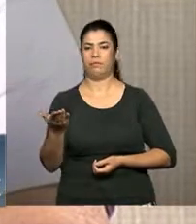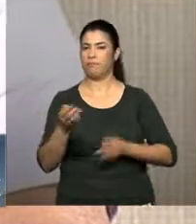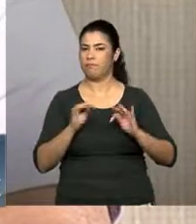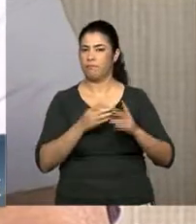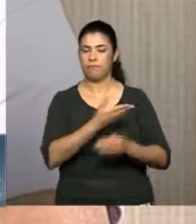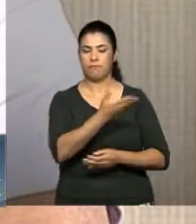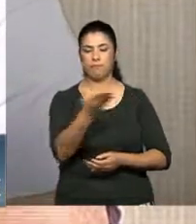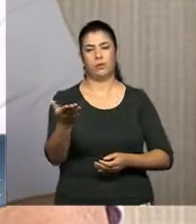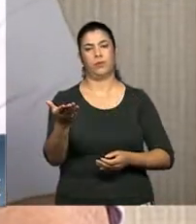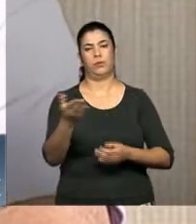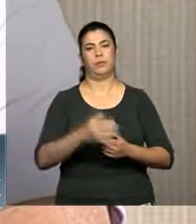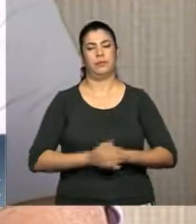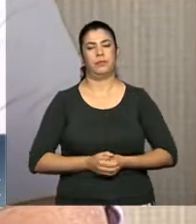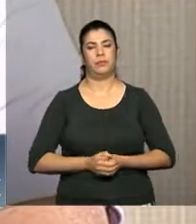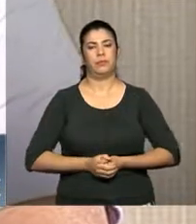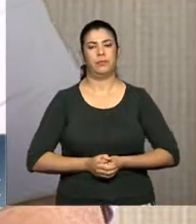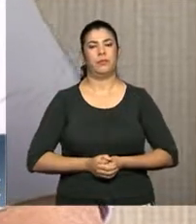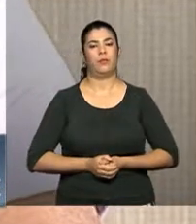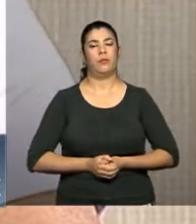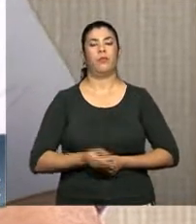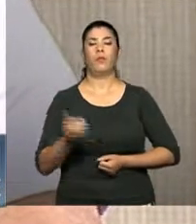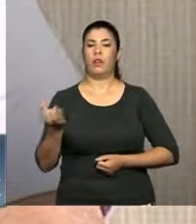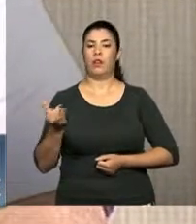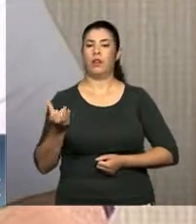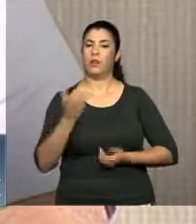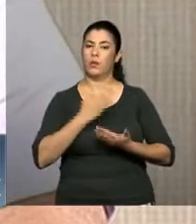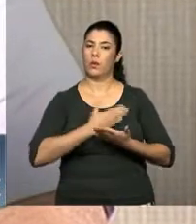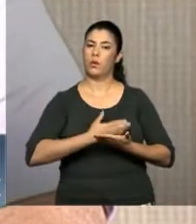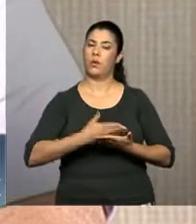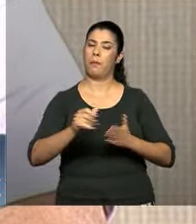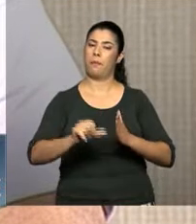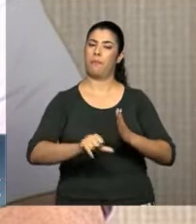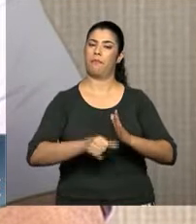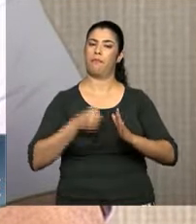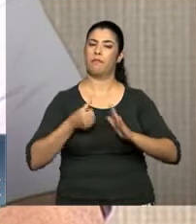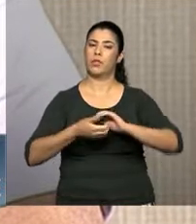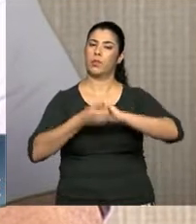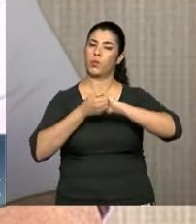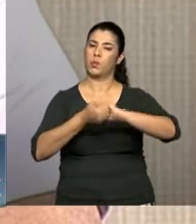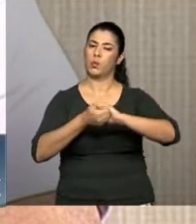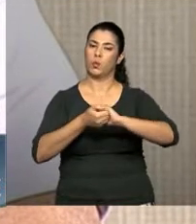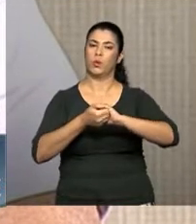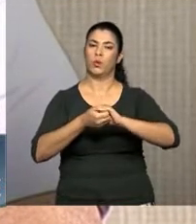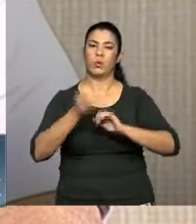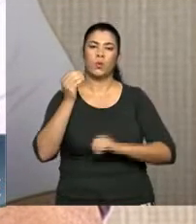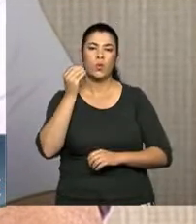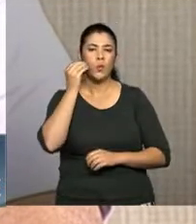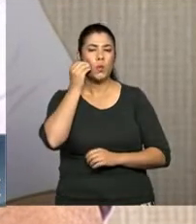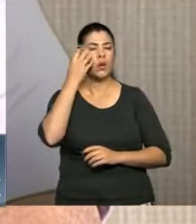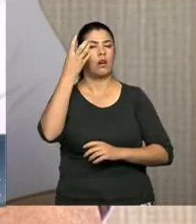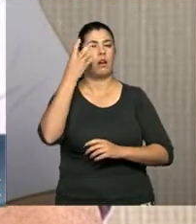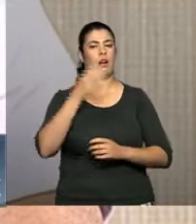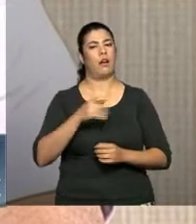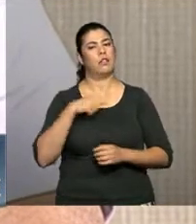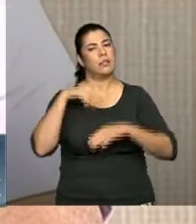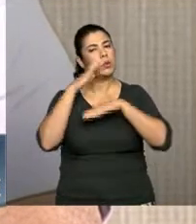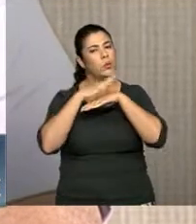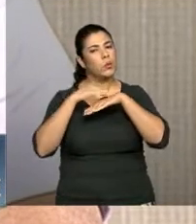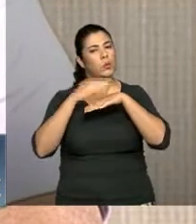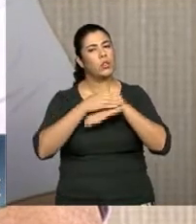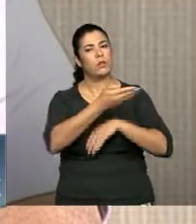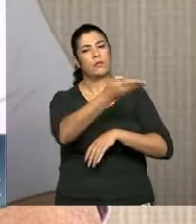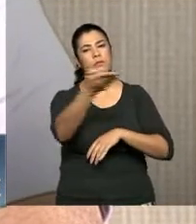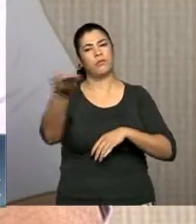todos eu quero iniciar a minha saudação andando um beijo afetivo carinhoso às